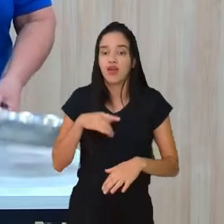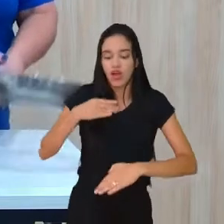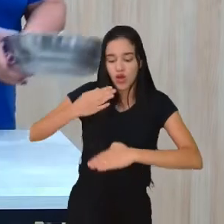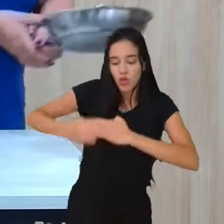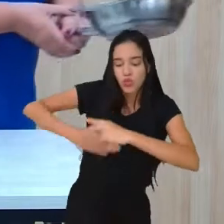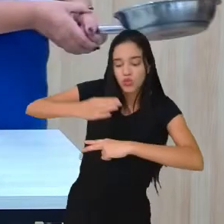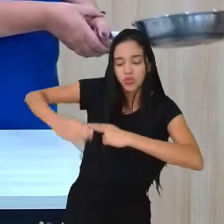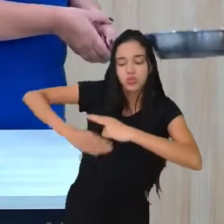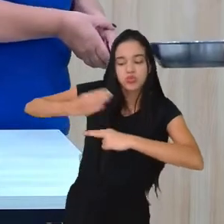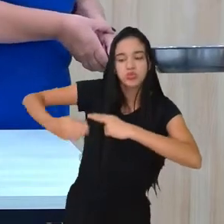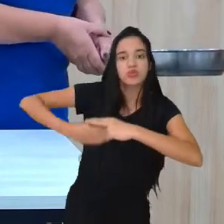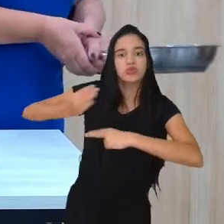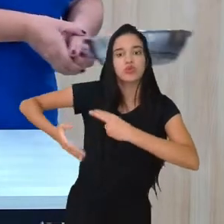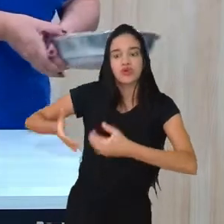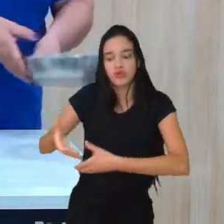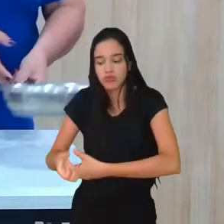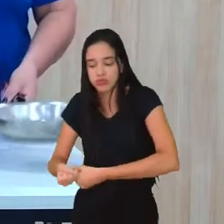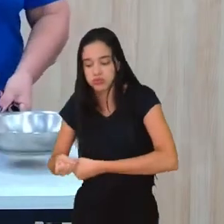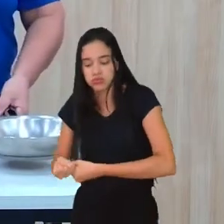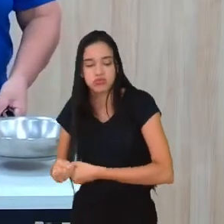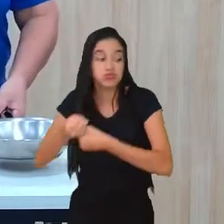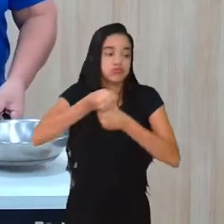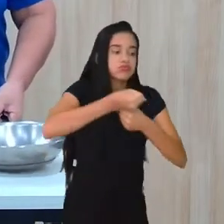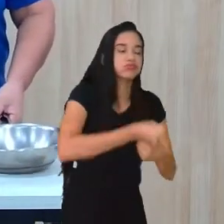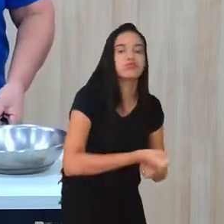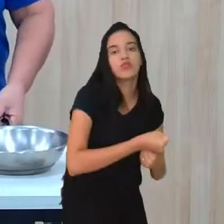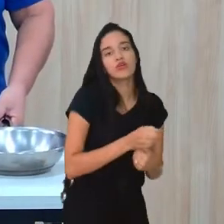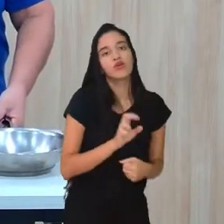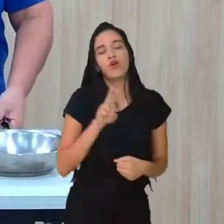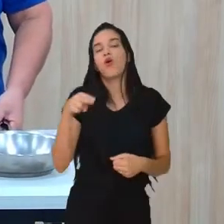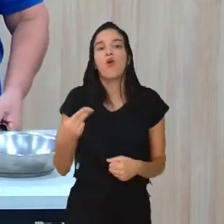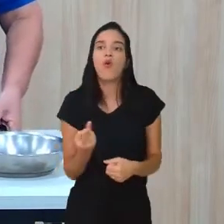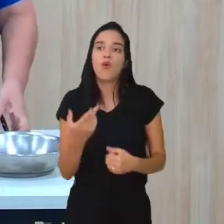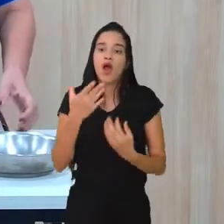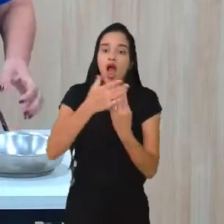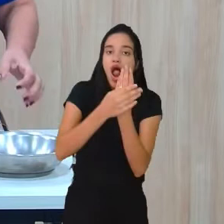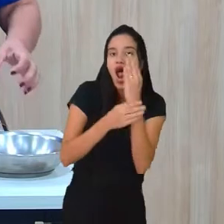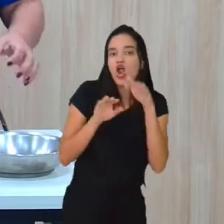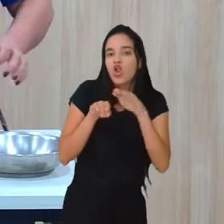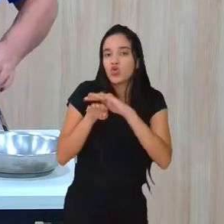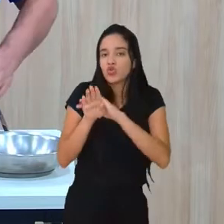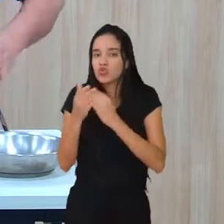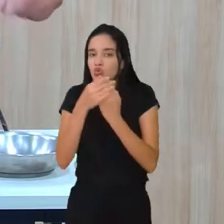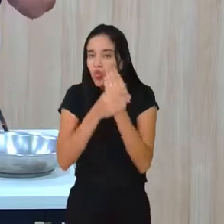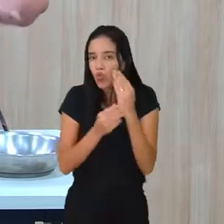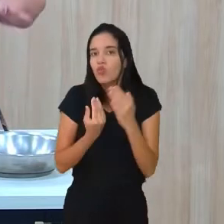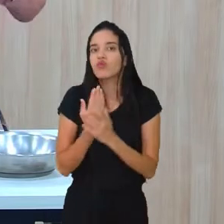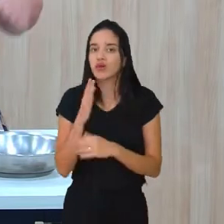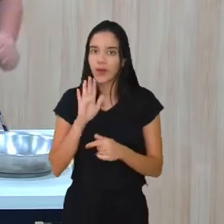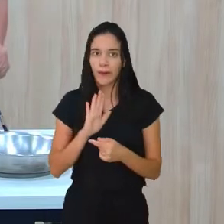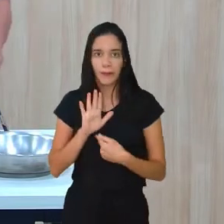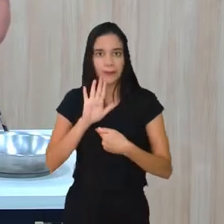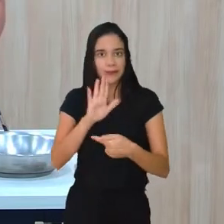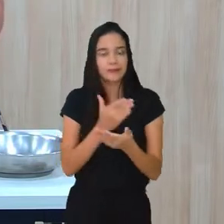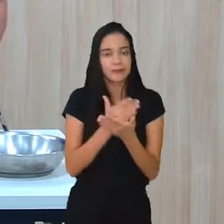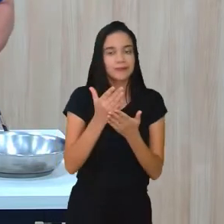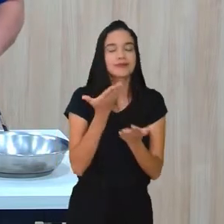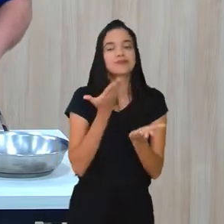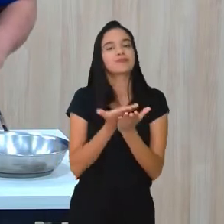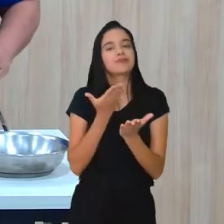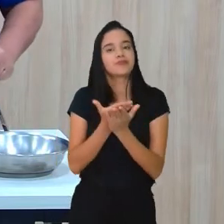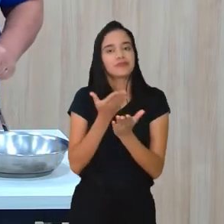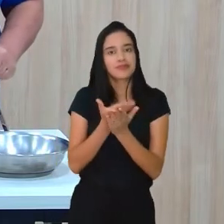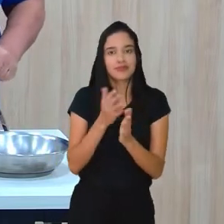pano para poder levar até, ou se tiver, no caso, a luva que eu mostrei no início da aula, vai conduzir aí